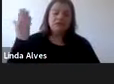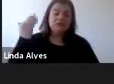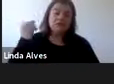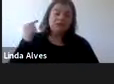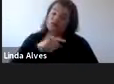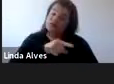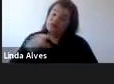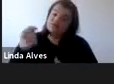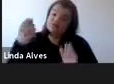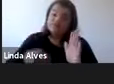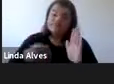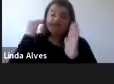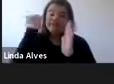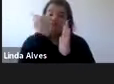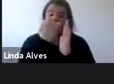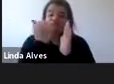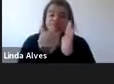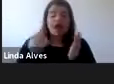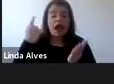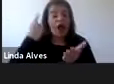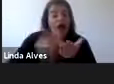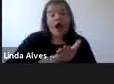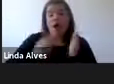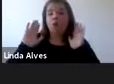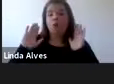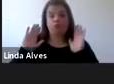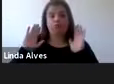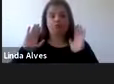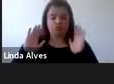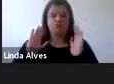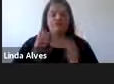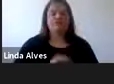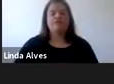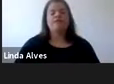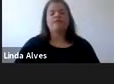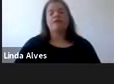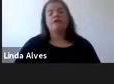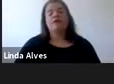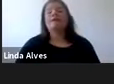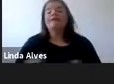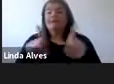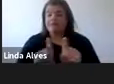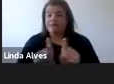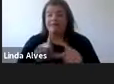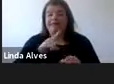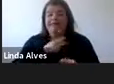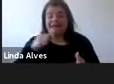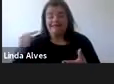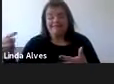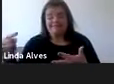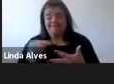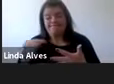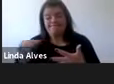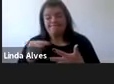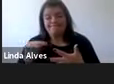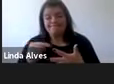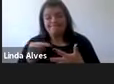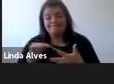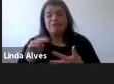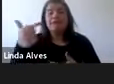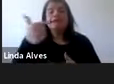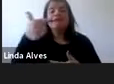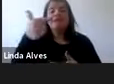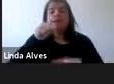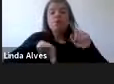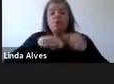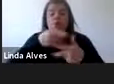acordo. E aí um ponto assim muito sensível do acordo é a questão do segundo produto. E vou dizer aqui, Gilson, para